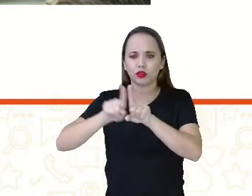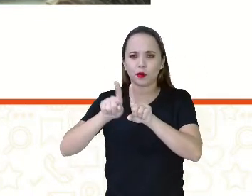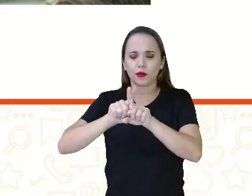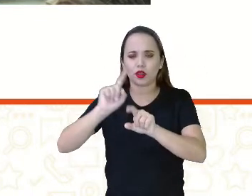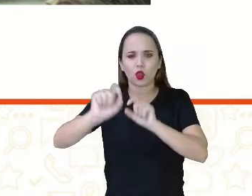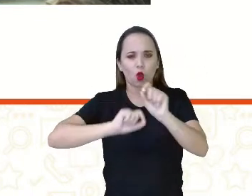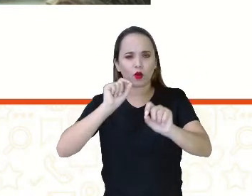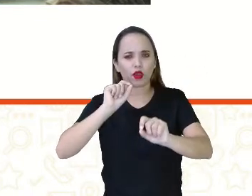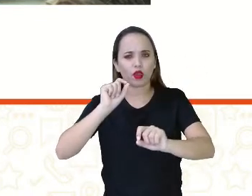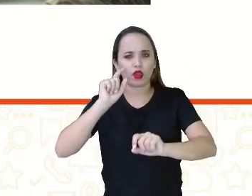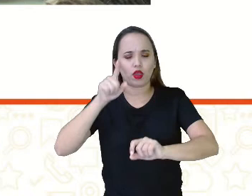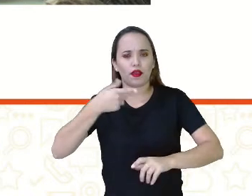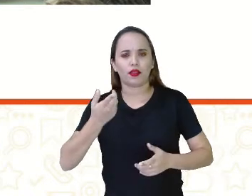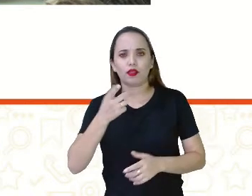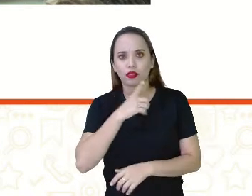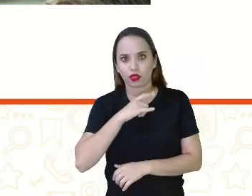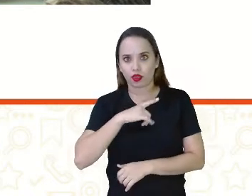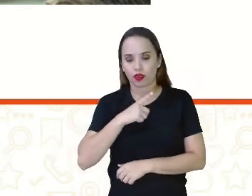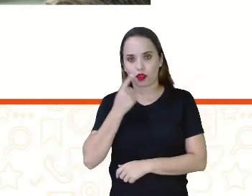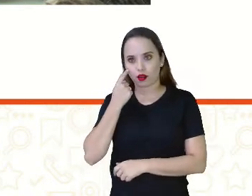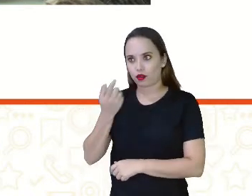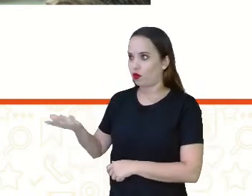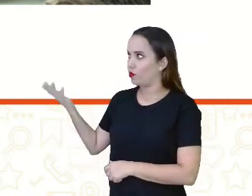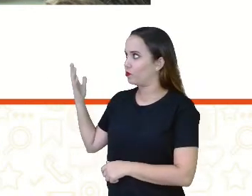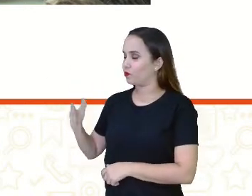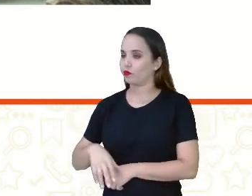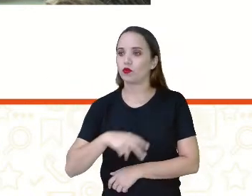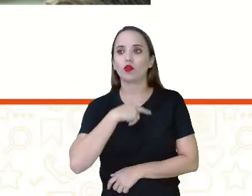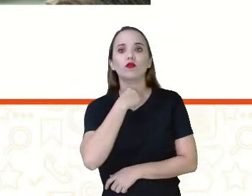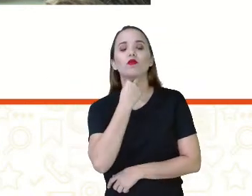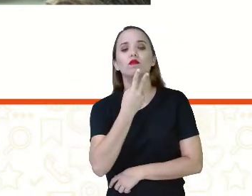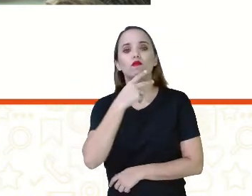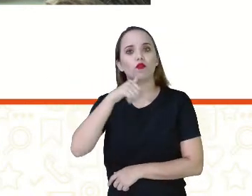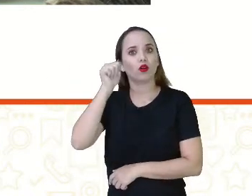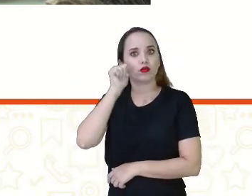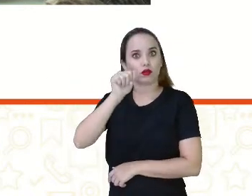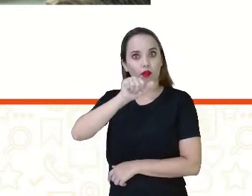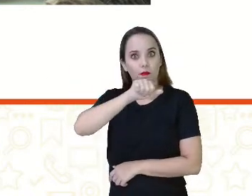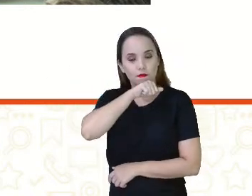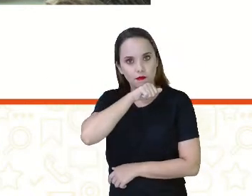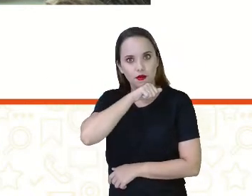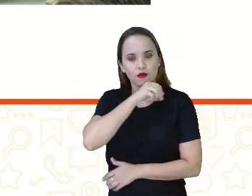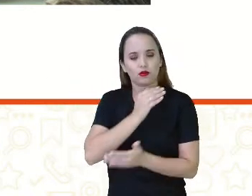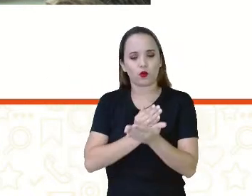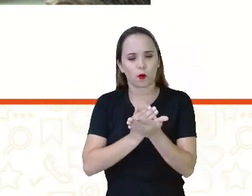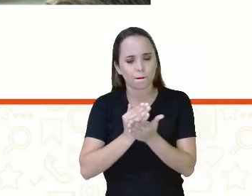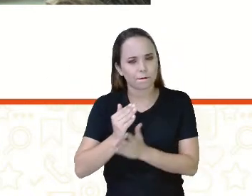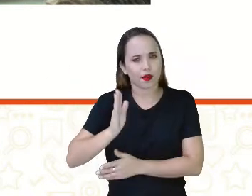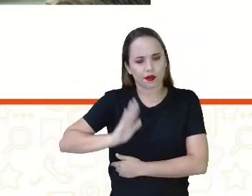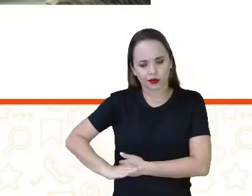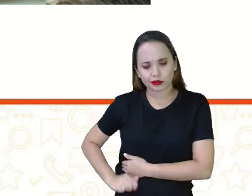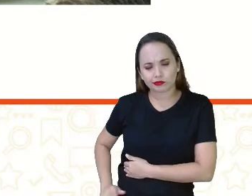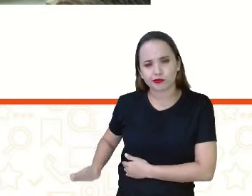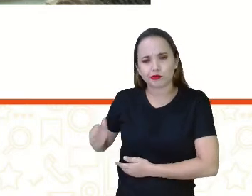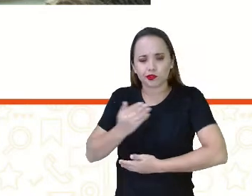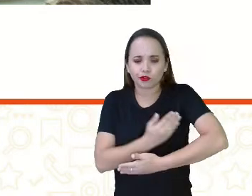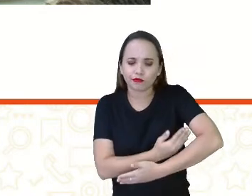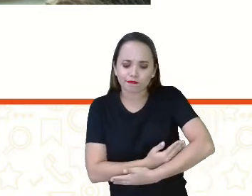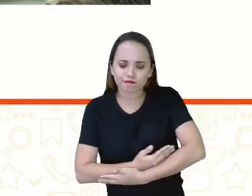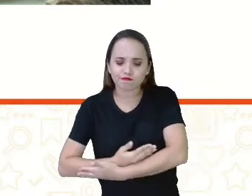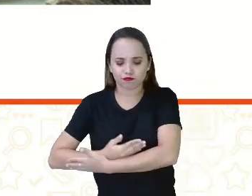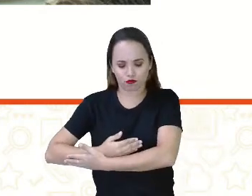e reconhecimento? Tem ali a voz da mãe, então, desde criança, desde muito pequena, a criança já